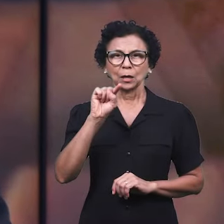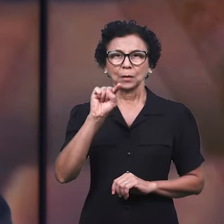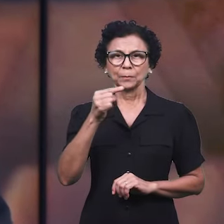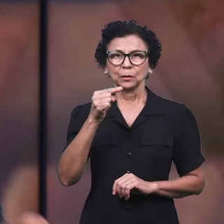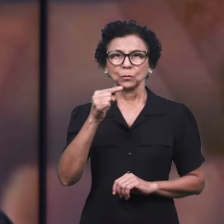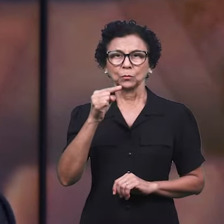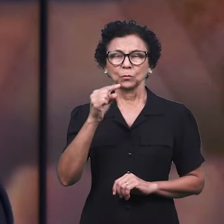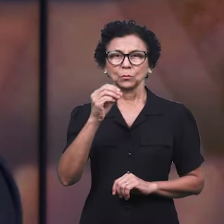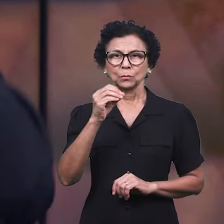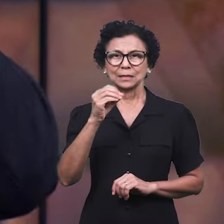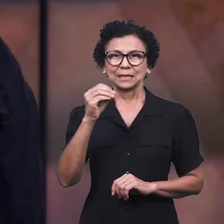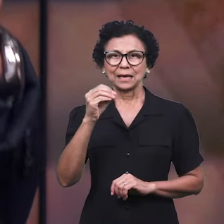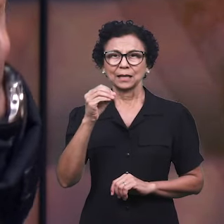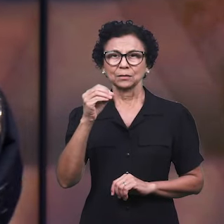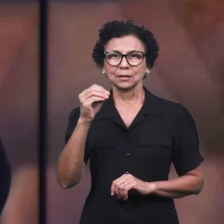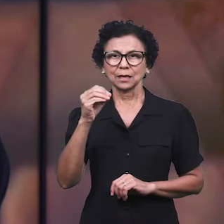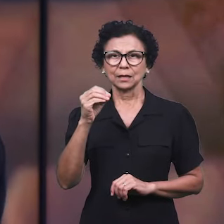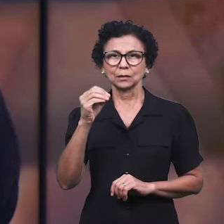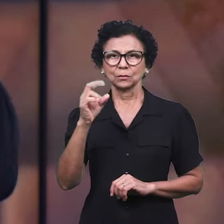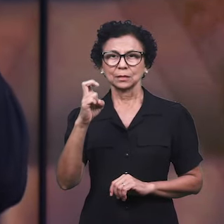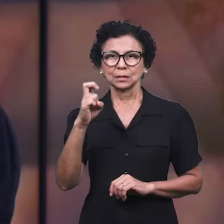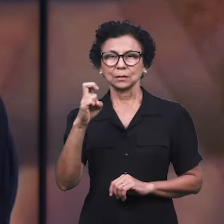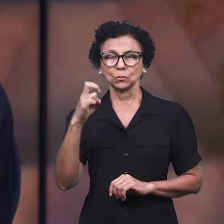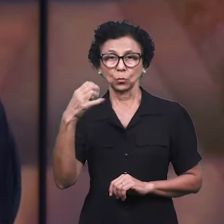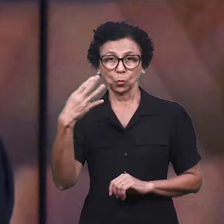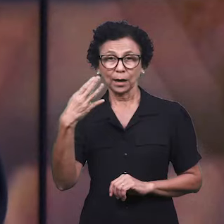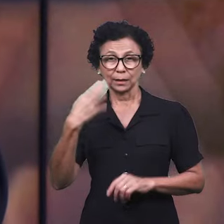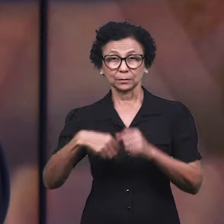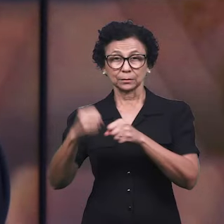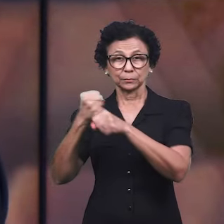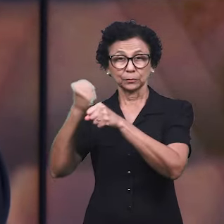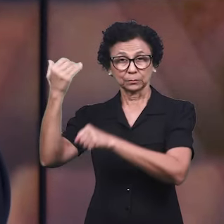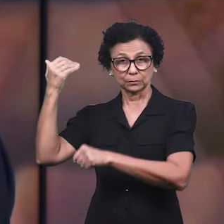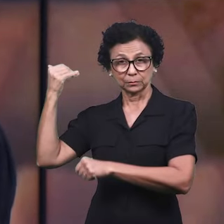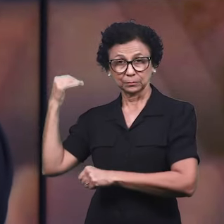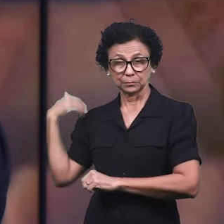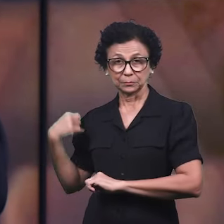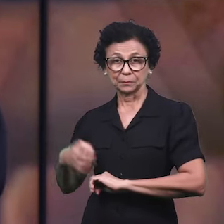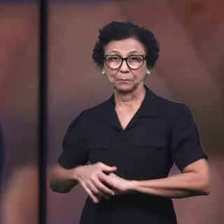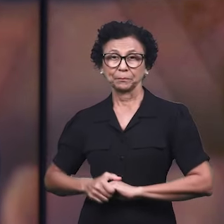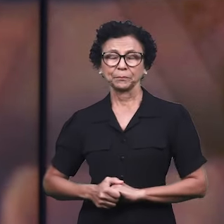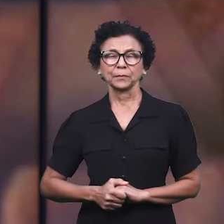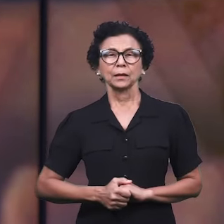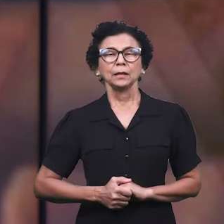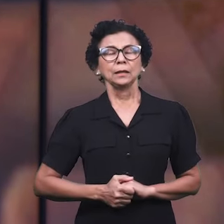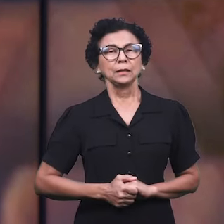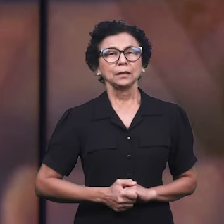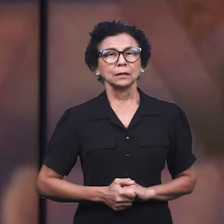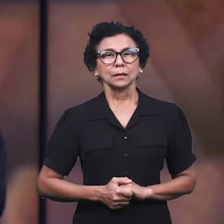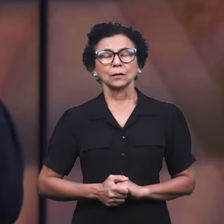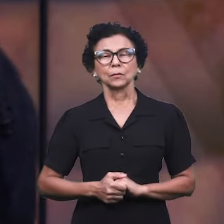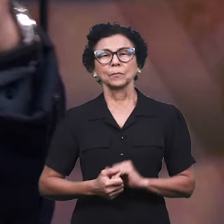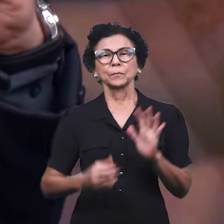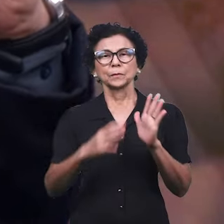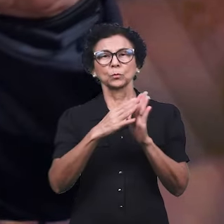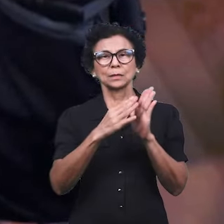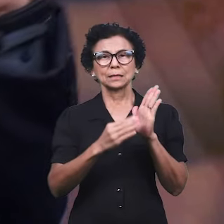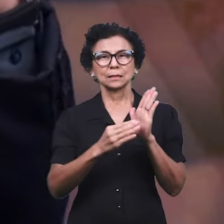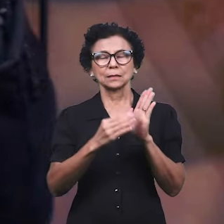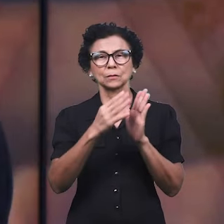1054, quando houve o cisma da Igreja Católica Romana com a Igreja Ortodoxa, que teve